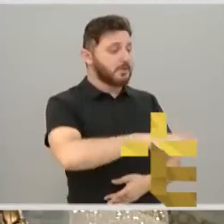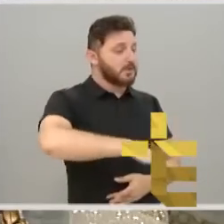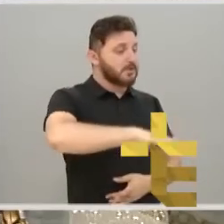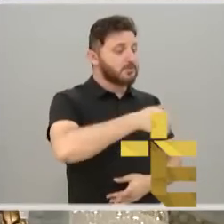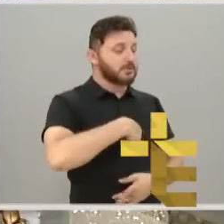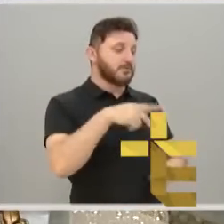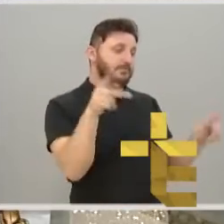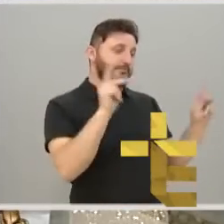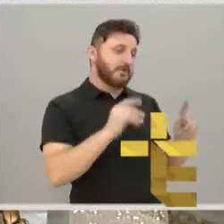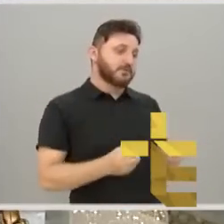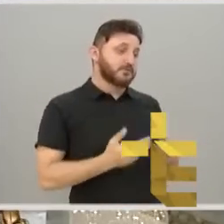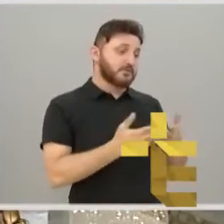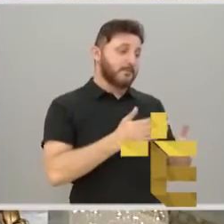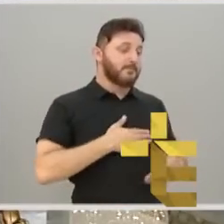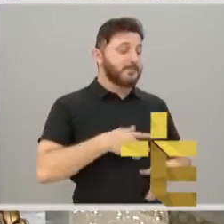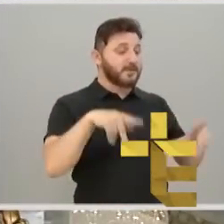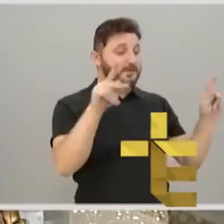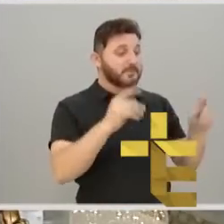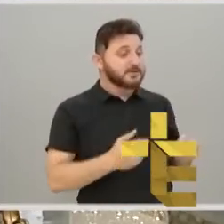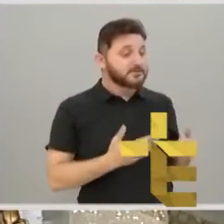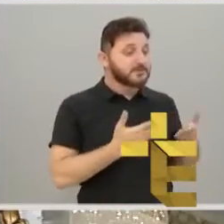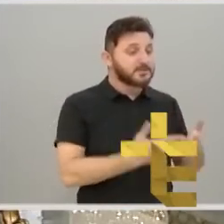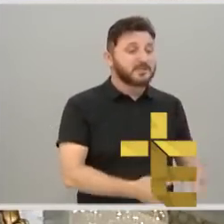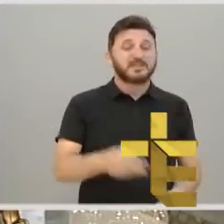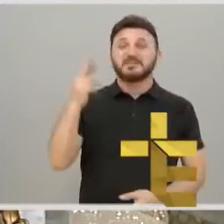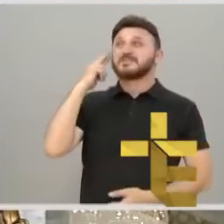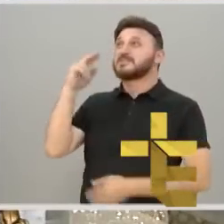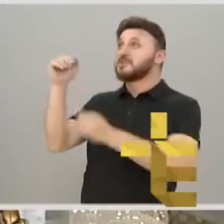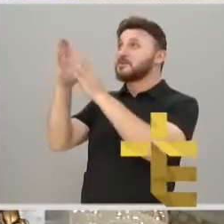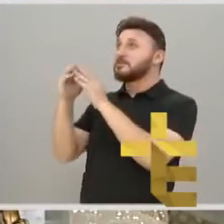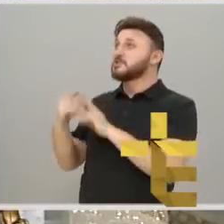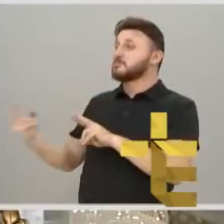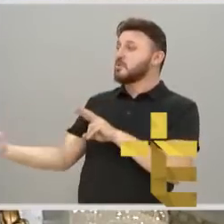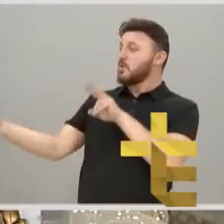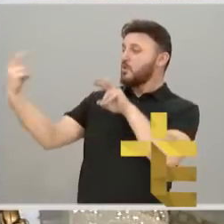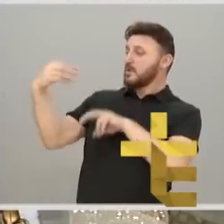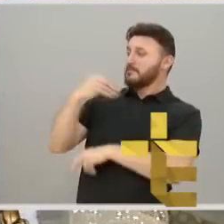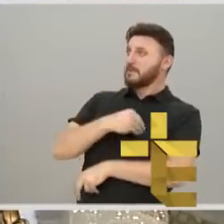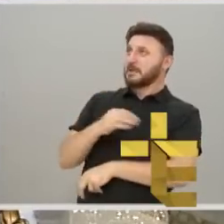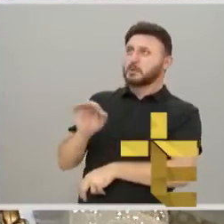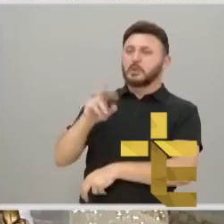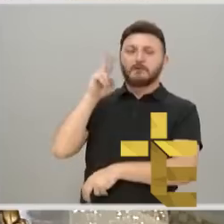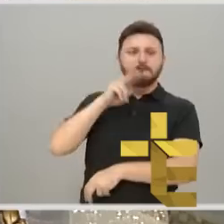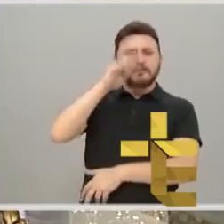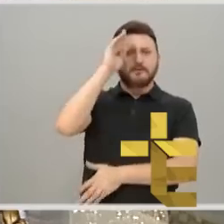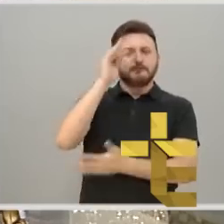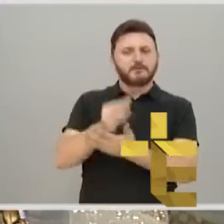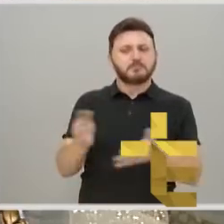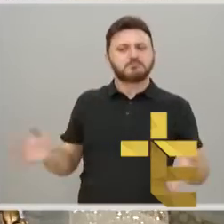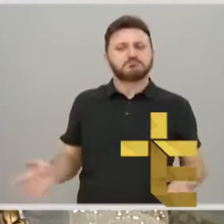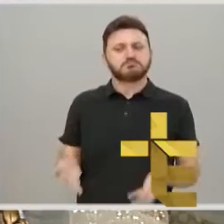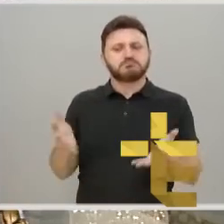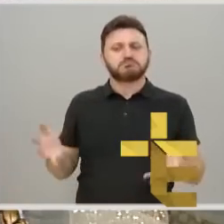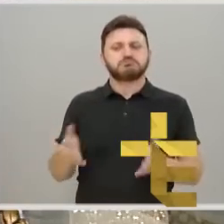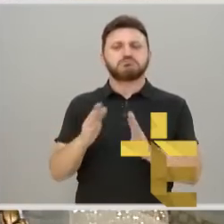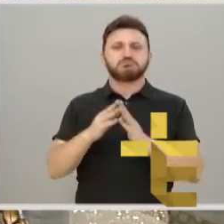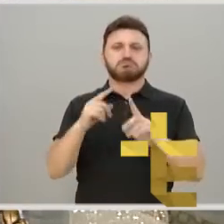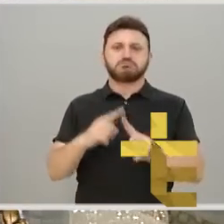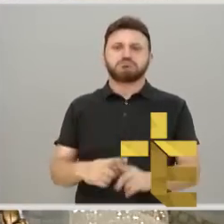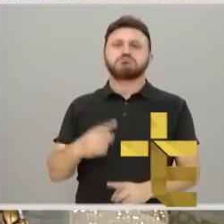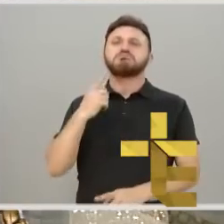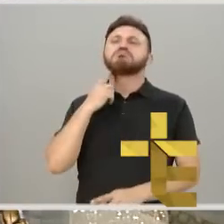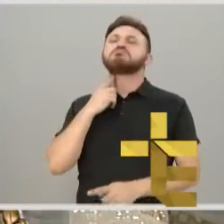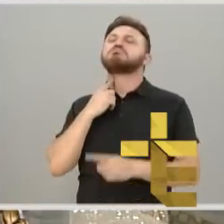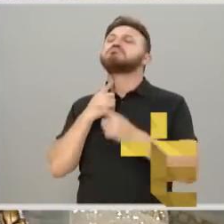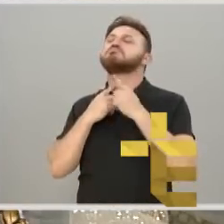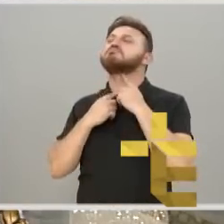Cristo, dissestes aos vossos apóstolos: eu vos deixo a paz, eu vos dou a minha paz. Não olheis os nossos pecados, mas